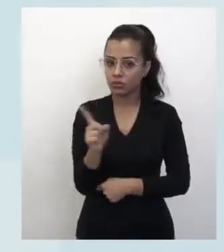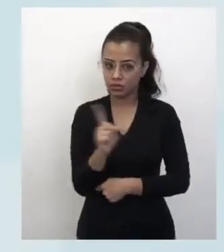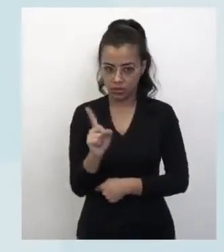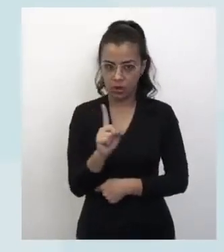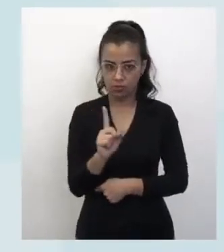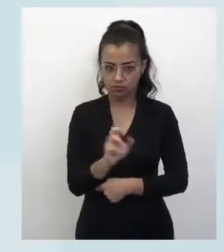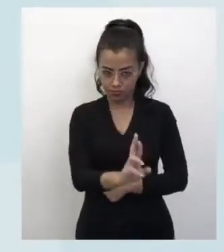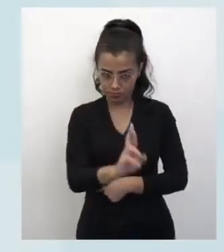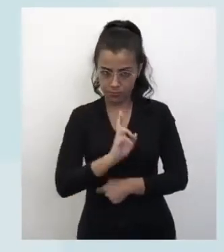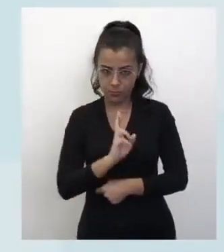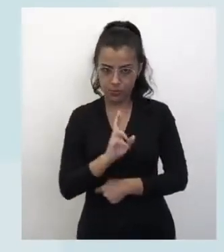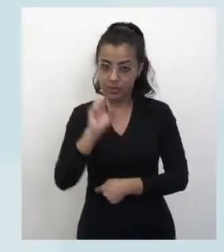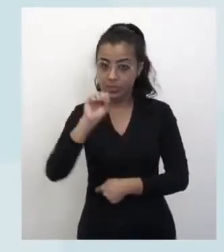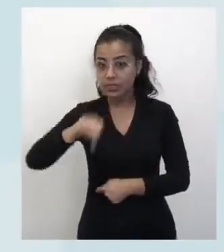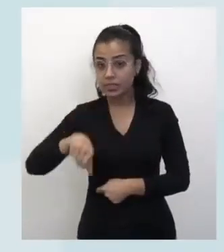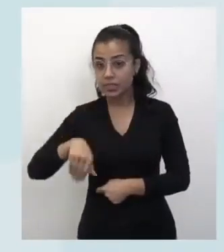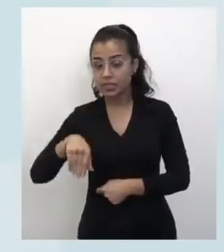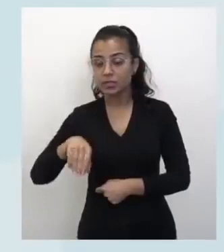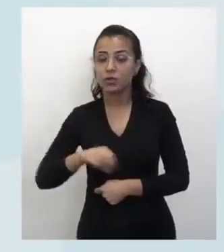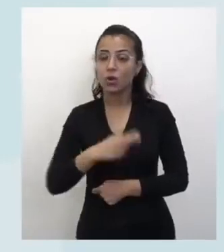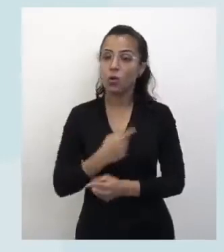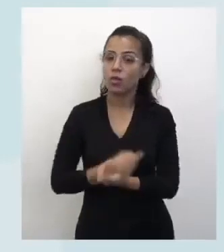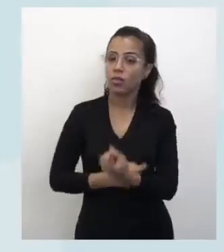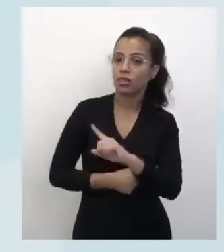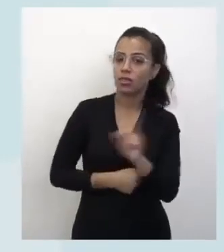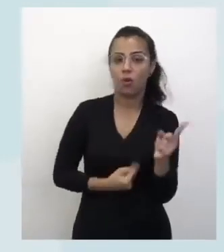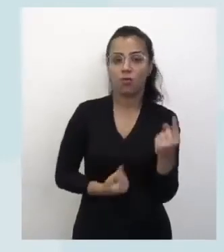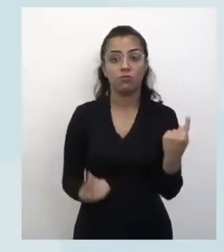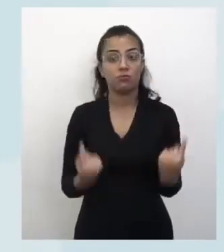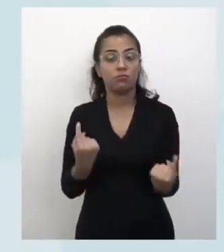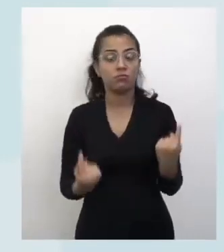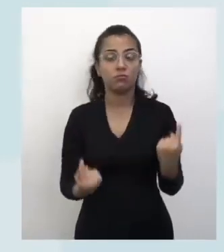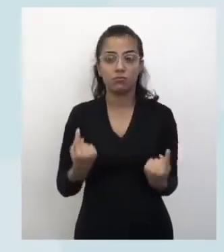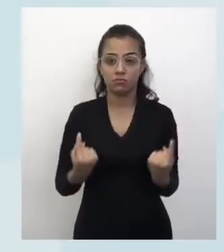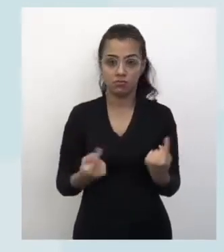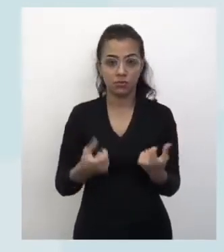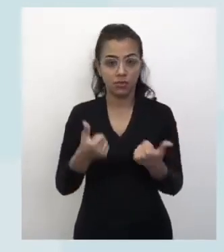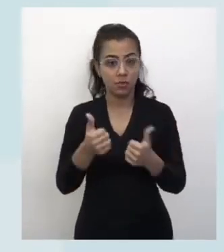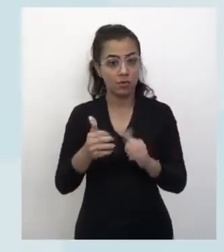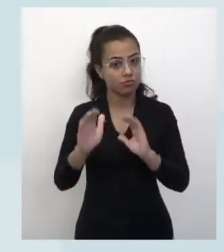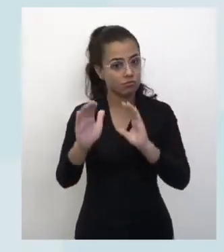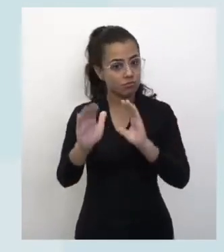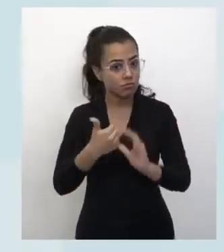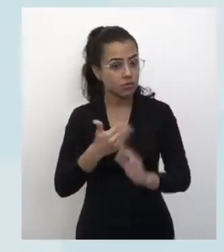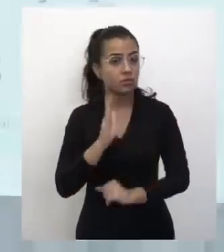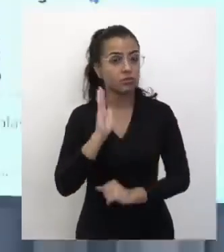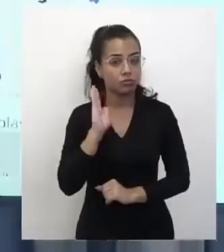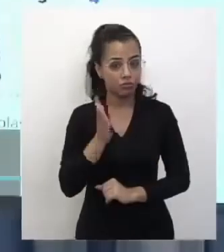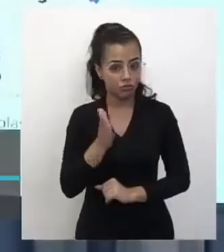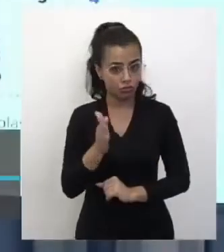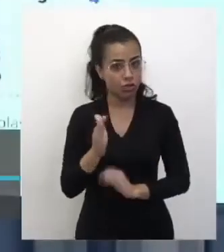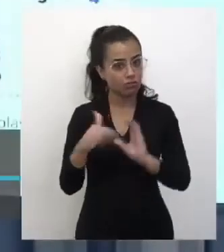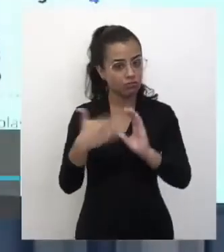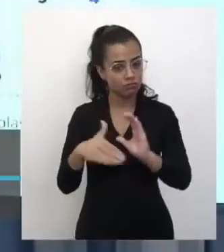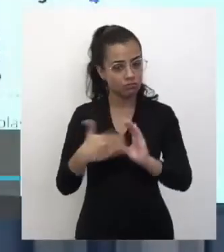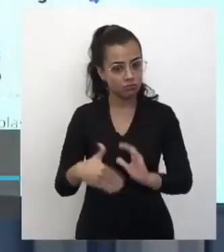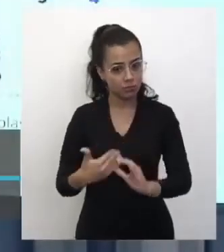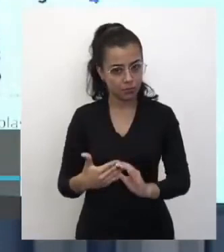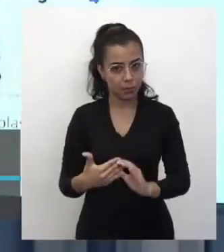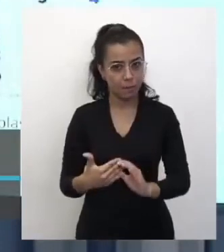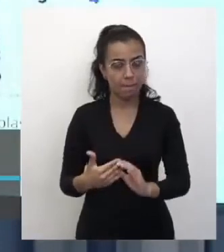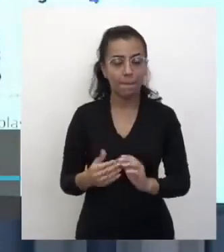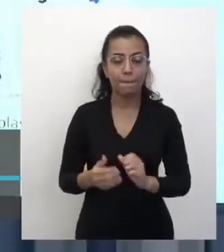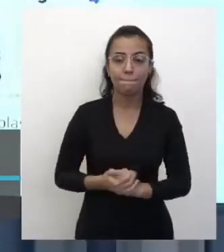é sim ou não. Então, ou é ou não é. Então, é sim ou não, coloca aí já para o seu professor, vocês já podem responder. E as